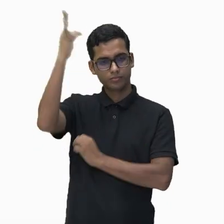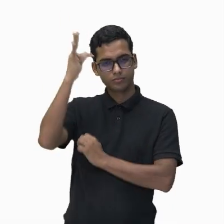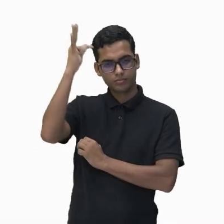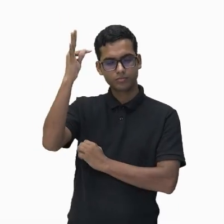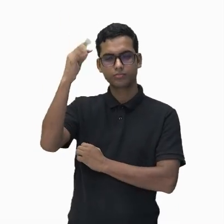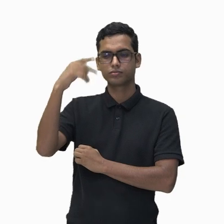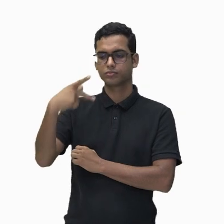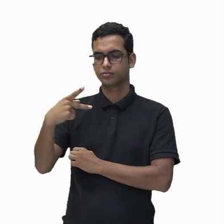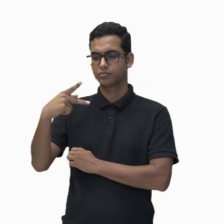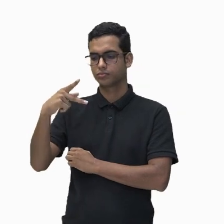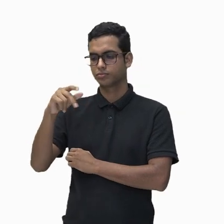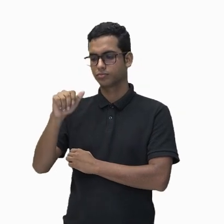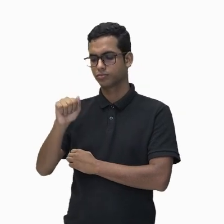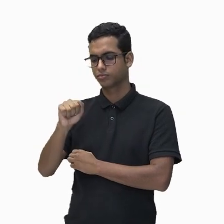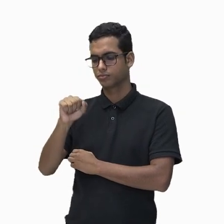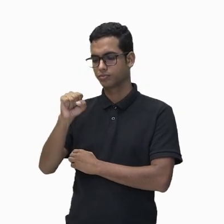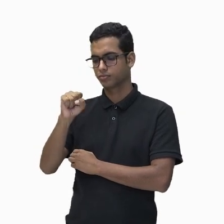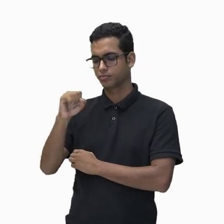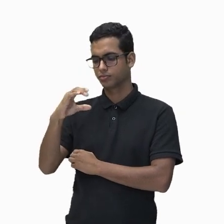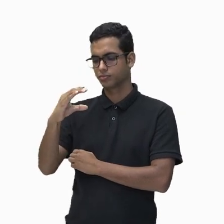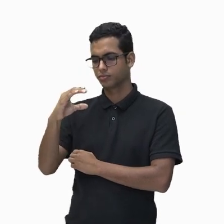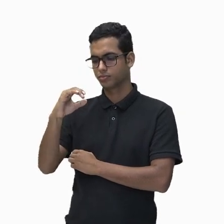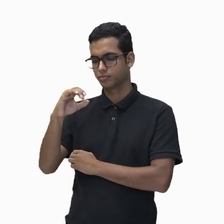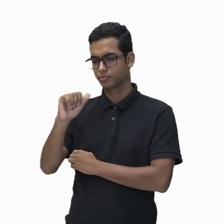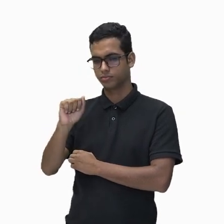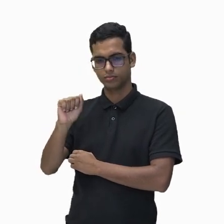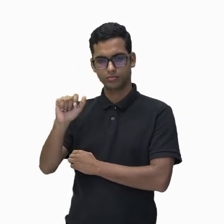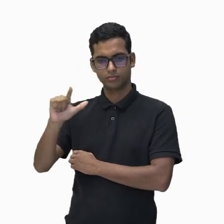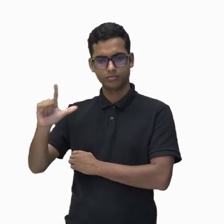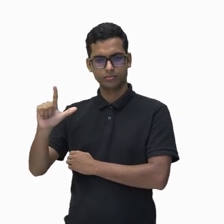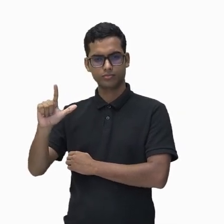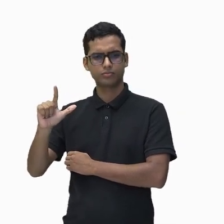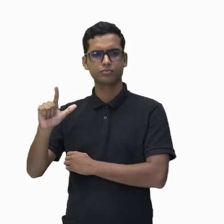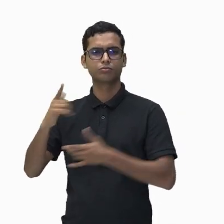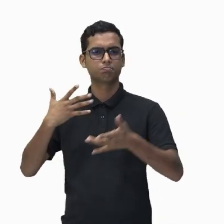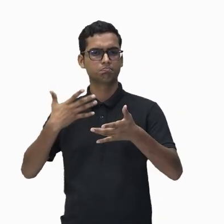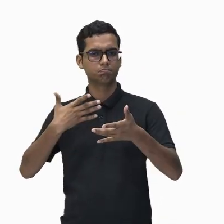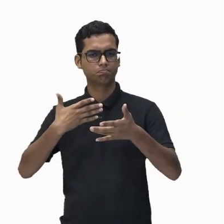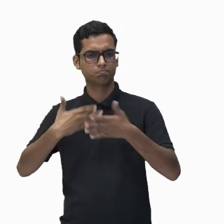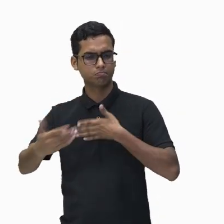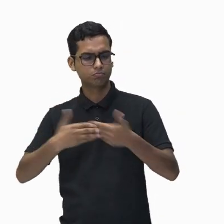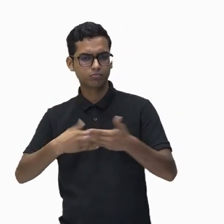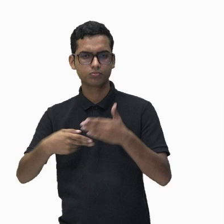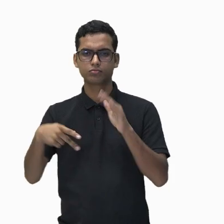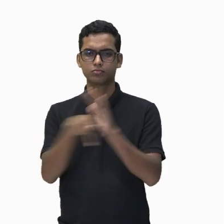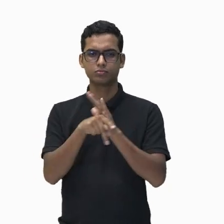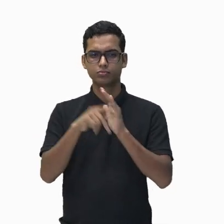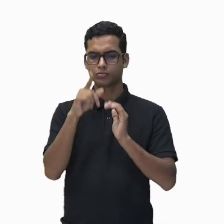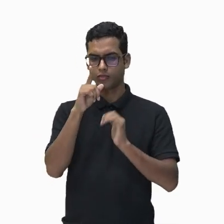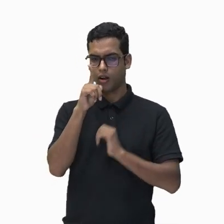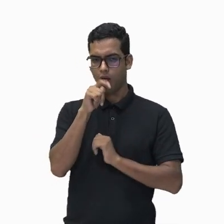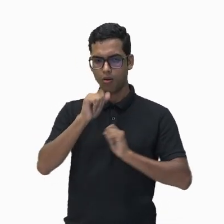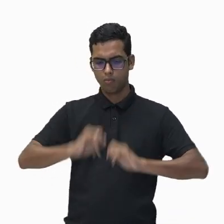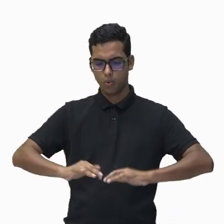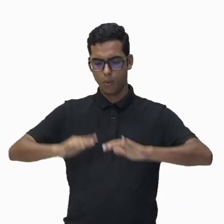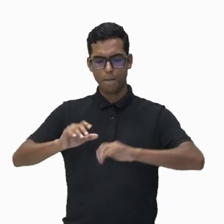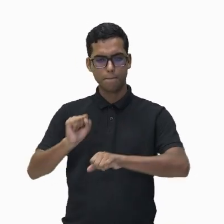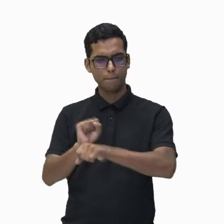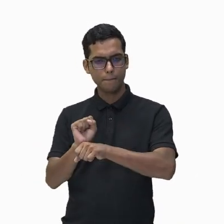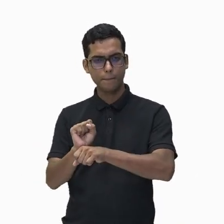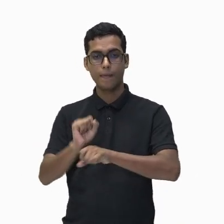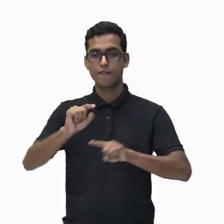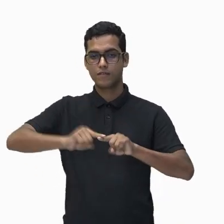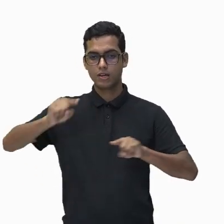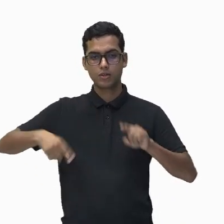Pascal. Veja só, em qualquer ponto do fluido em repouso, toda a variação